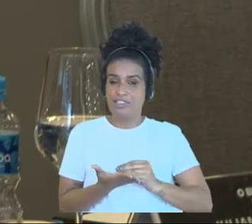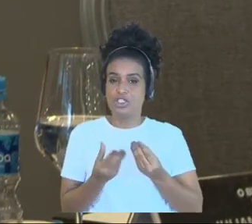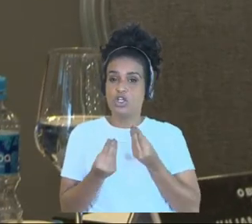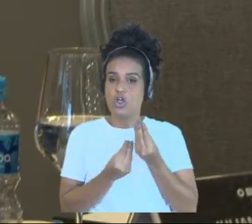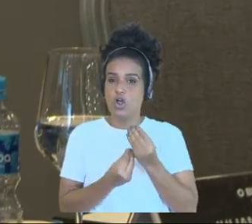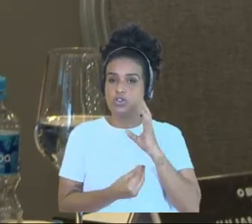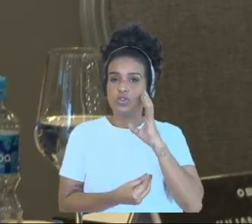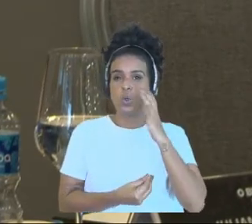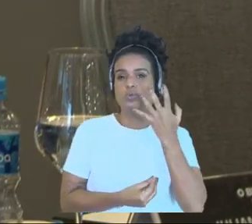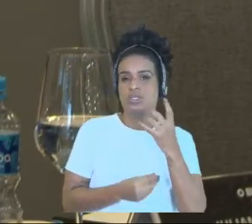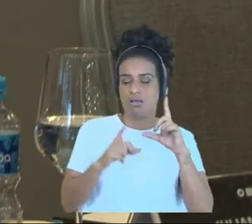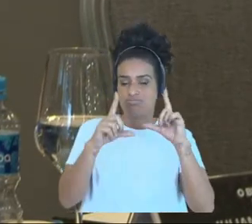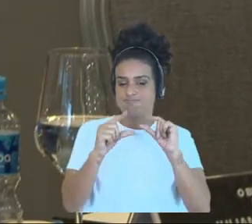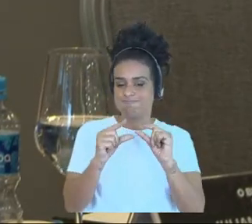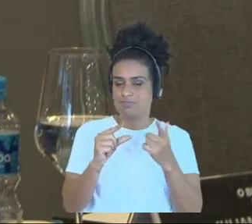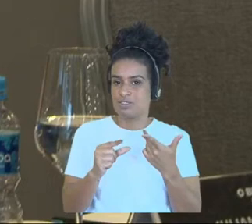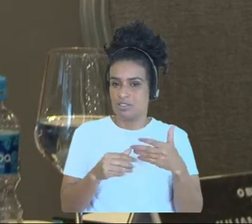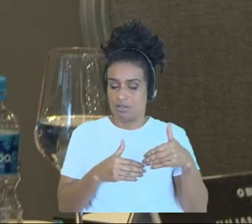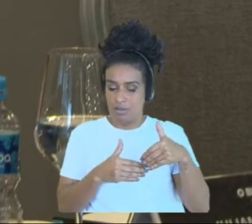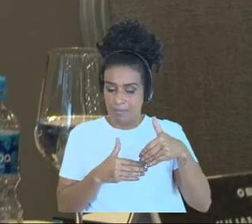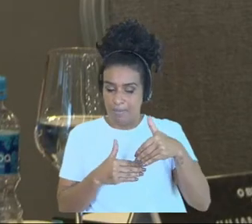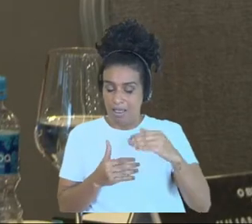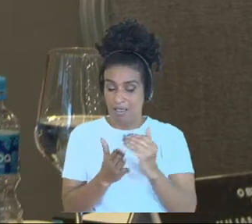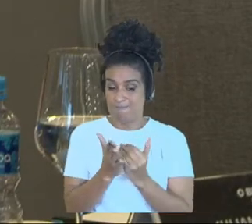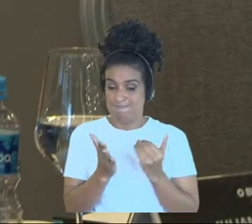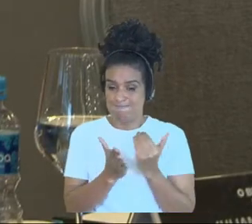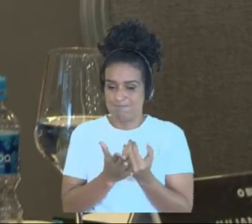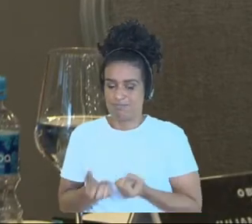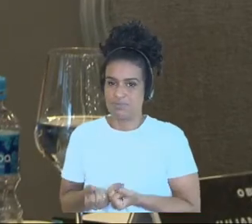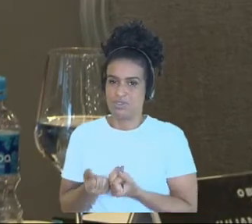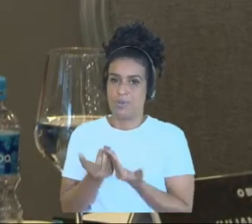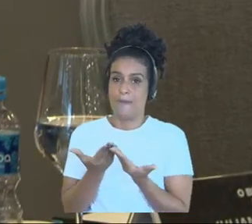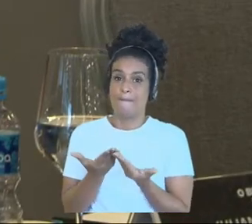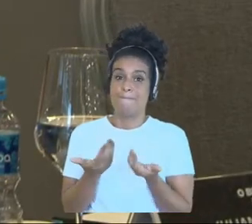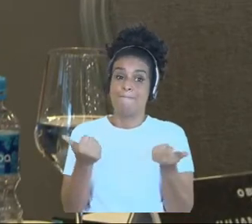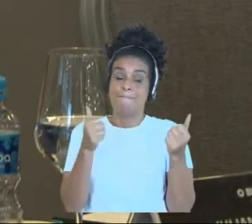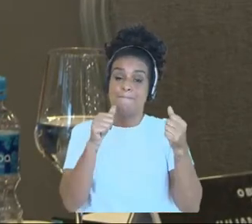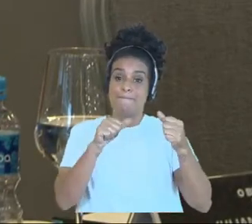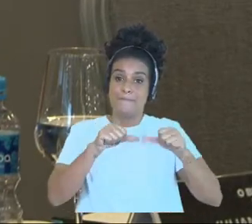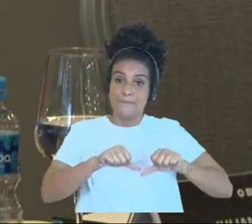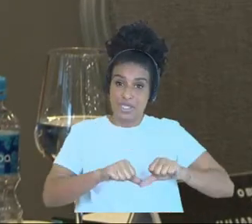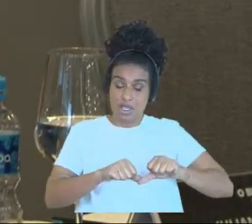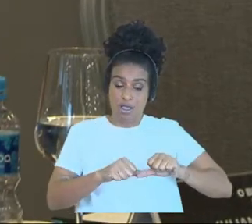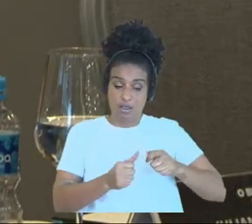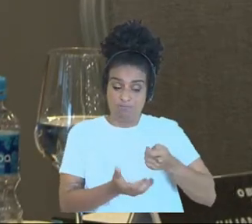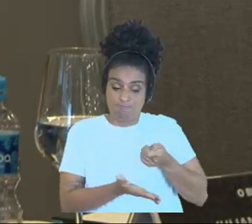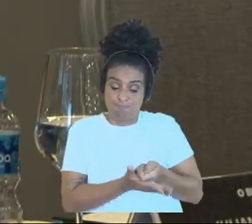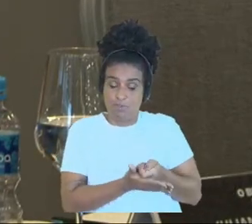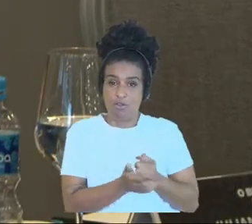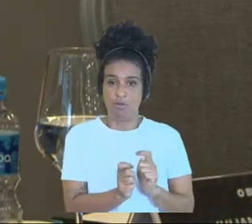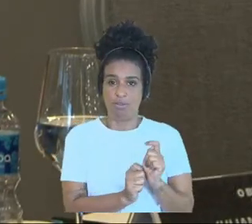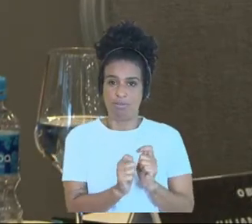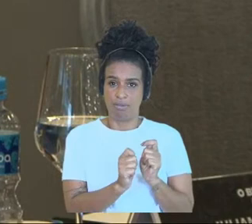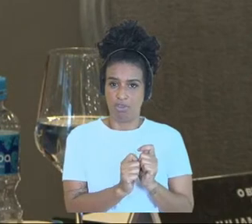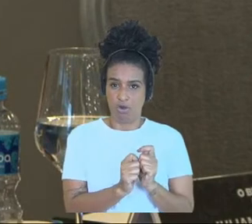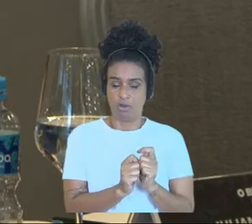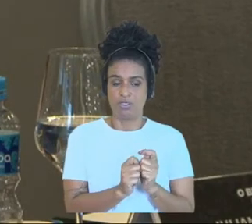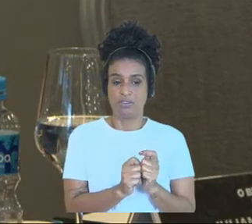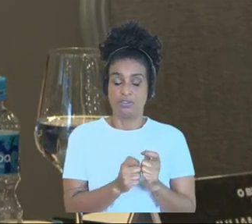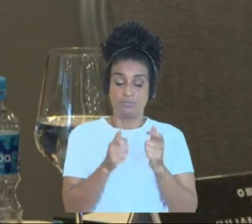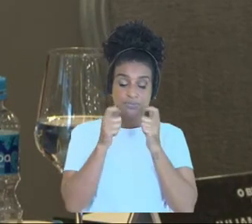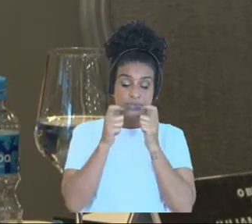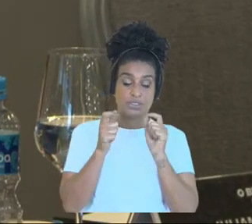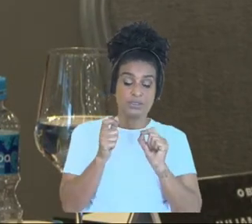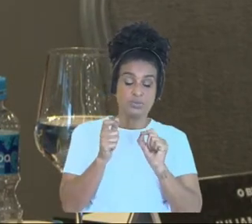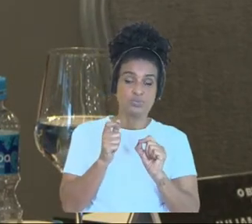prazo. Quanto maior for o waiver, pior vai ser, mais rígida vai ter que ser o nosso novo arcabouço fiscal. E eu quero só chamar a atenção